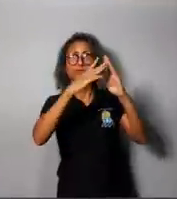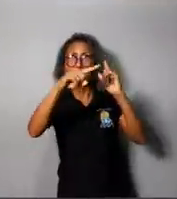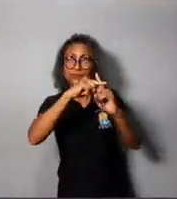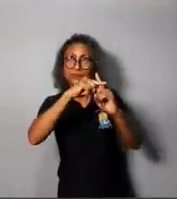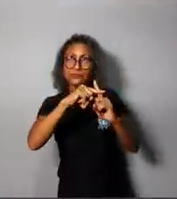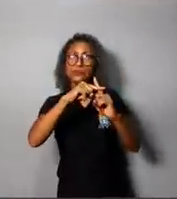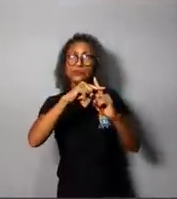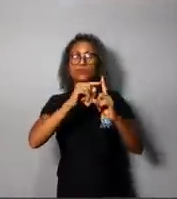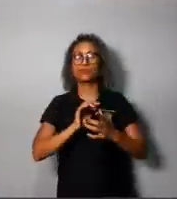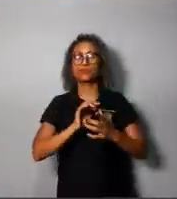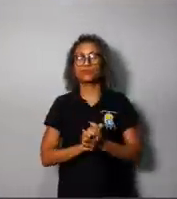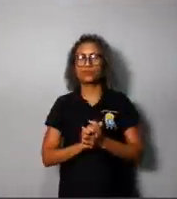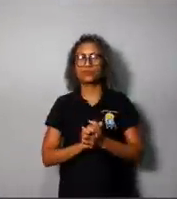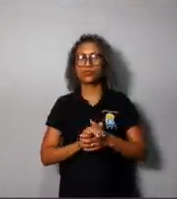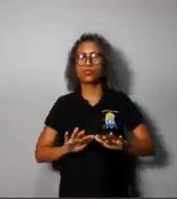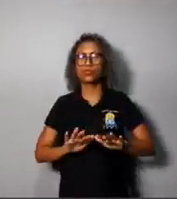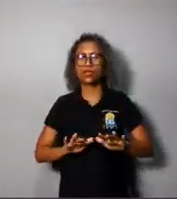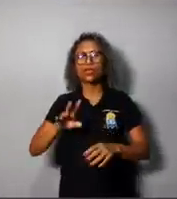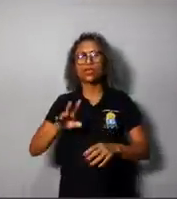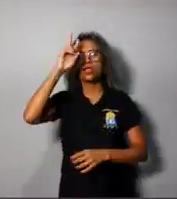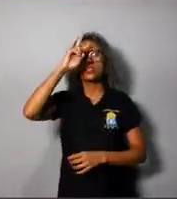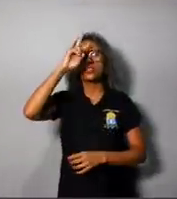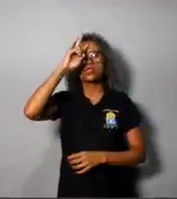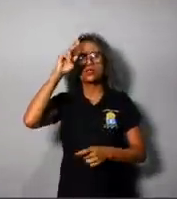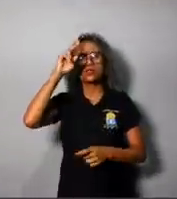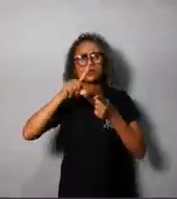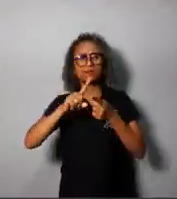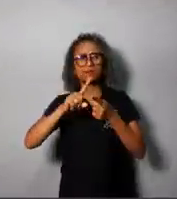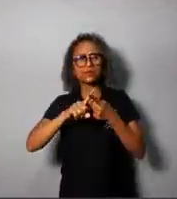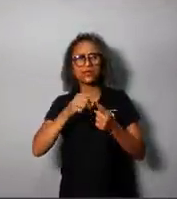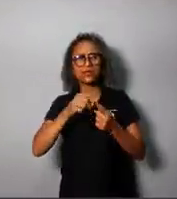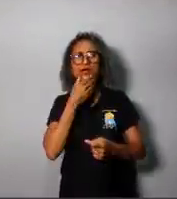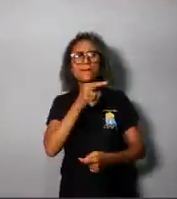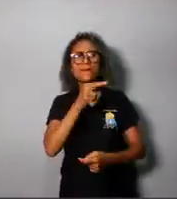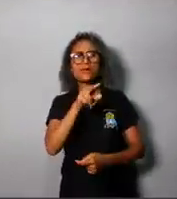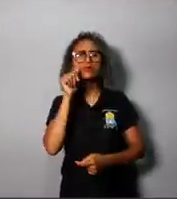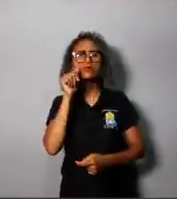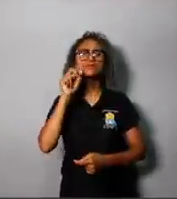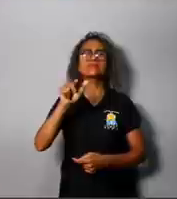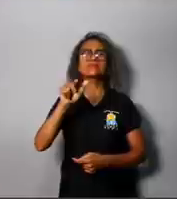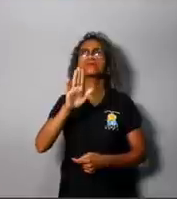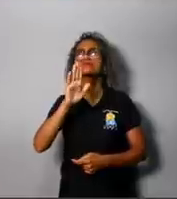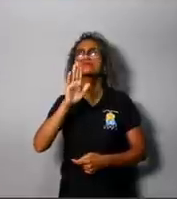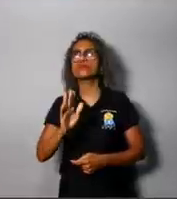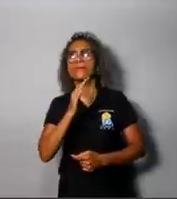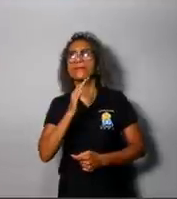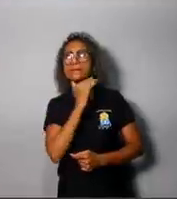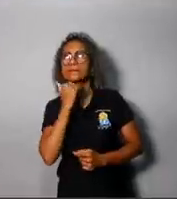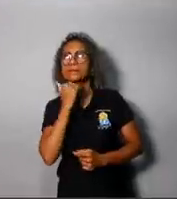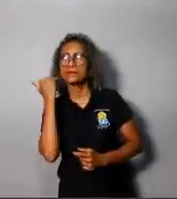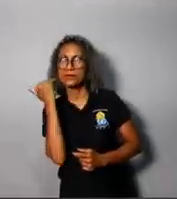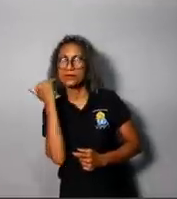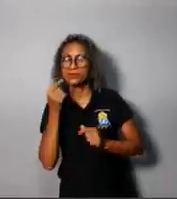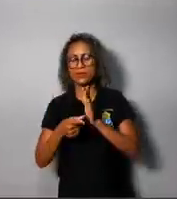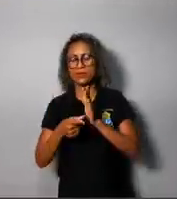que morreram na esperança da ressurreição. Aqueles aos quais dedicamos esta santa celebração,